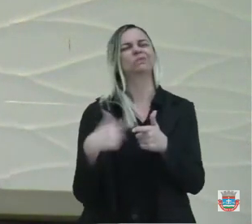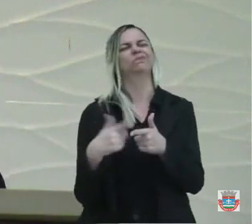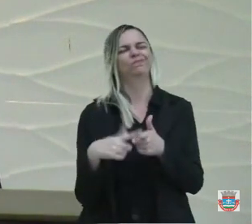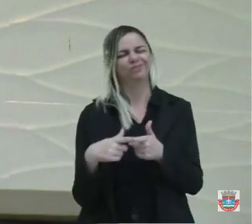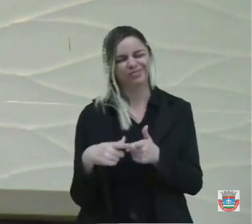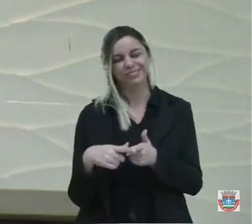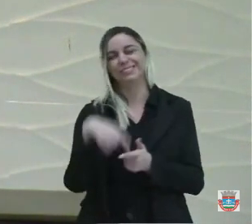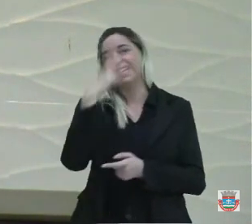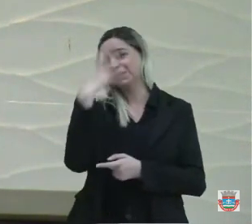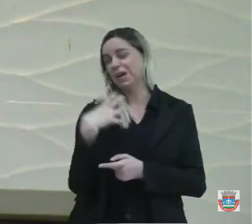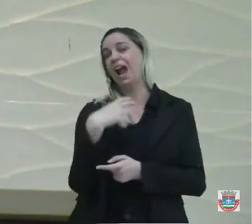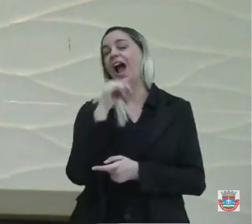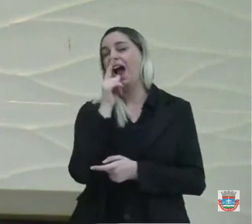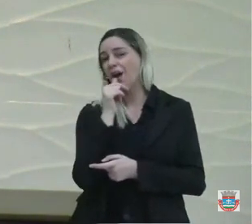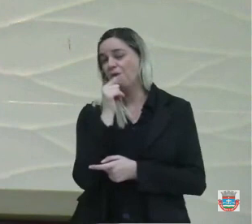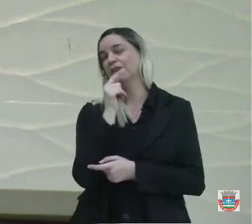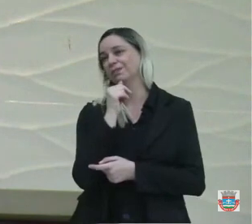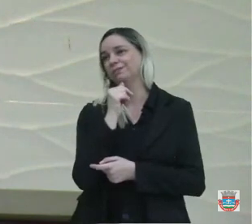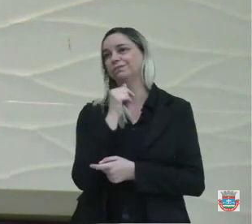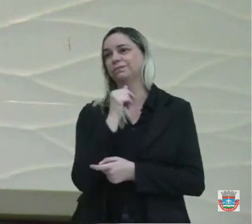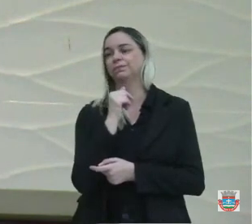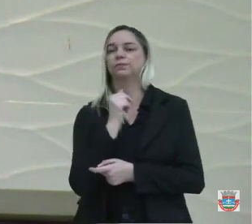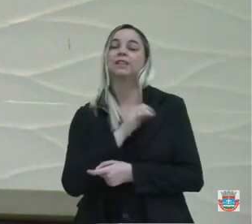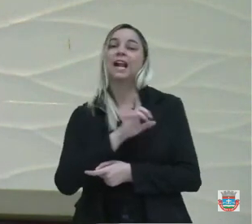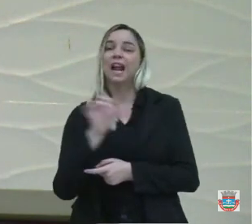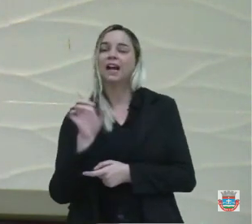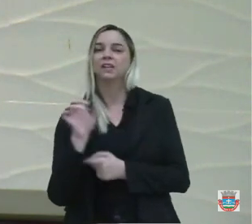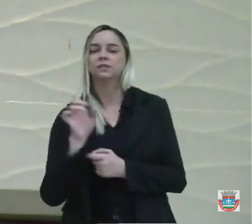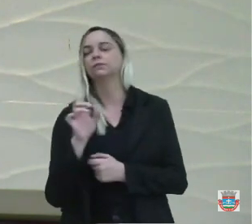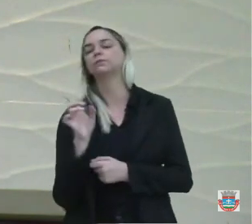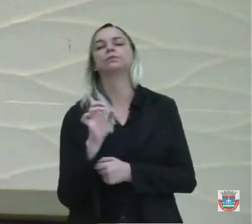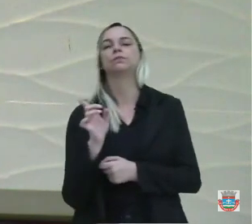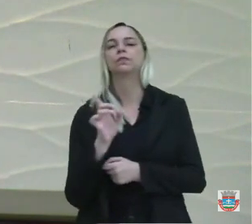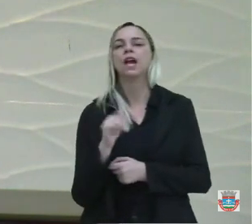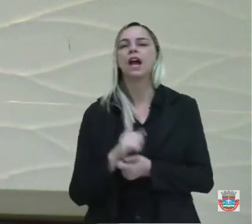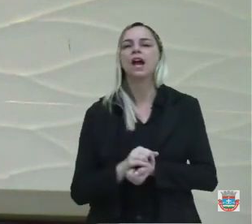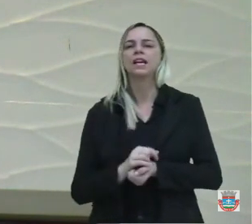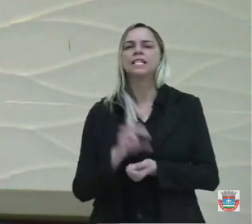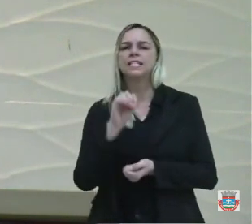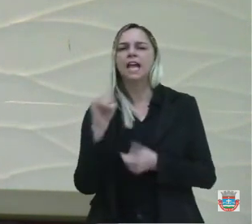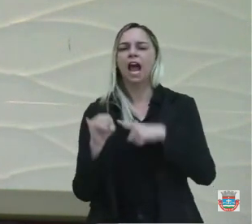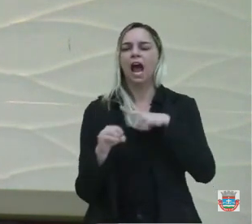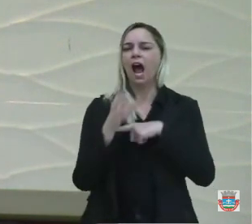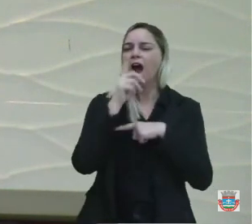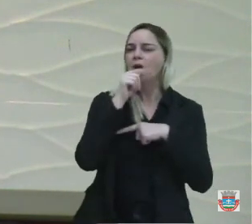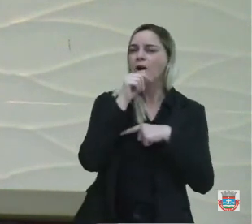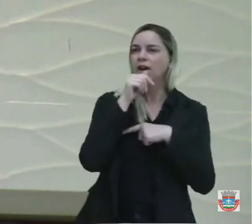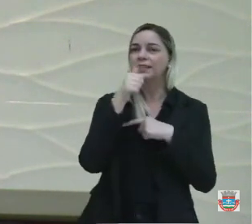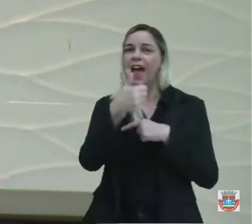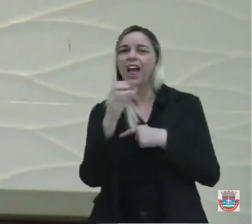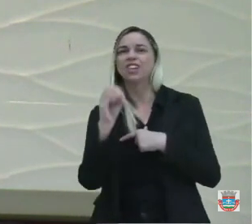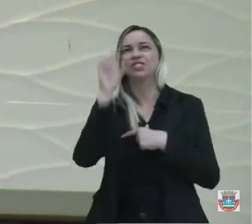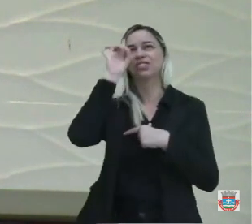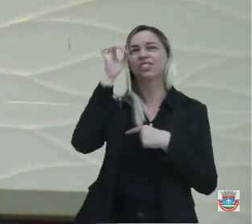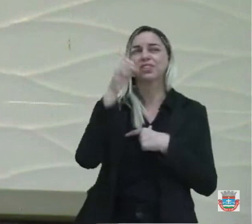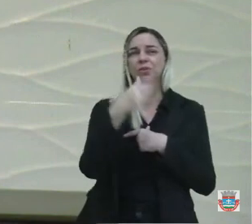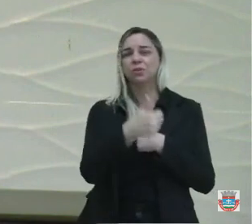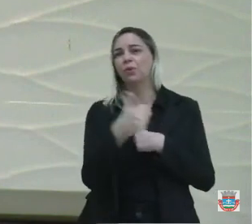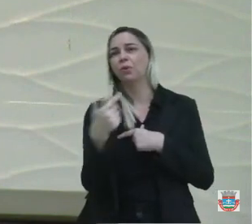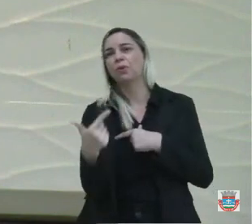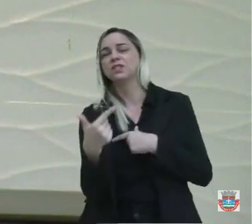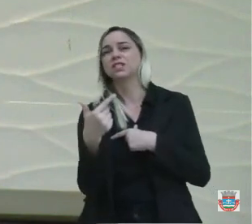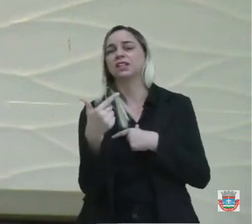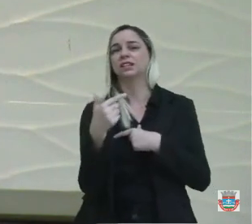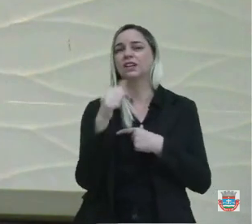água. Então, lá, quando solta água lá 10, 12 dias, essa água só